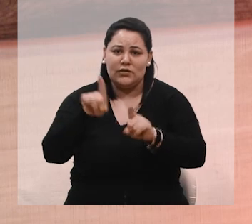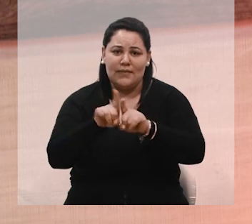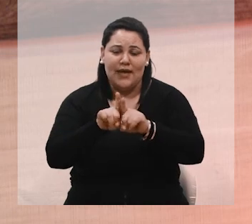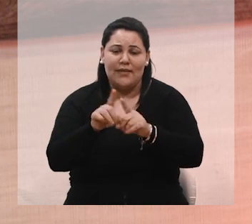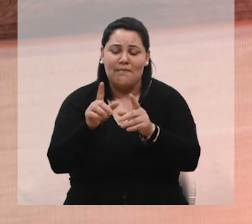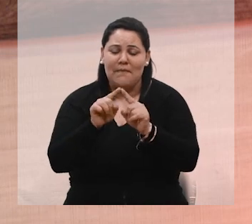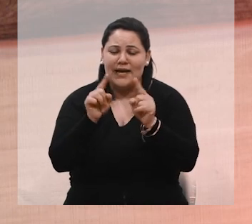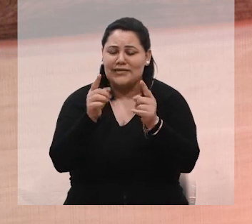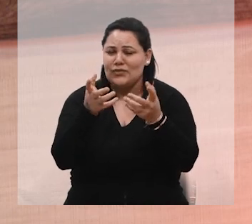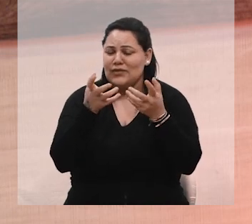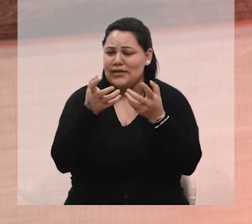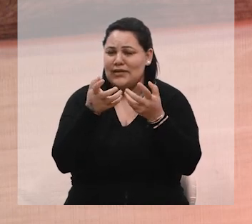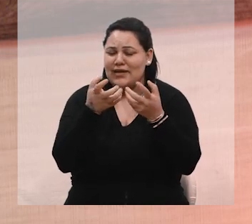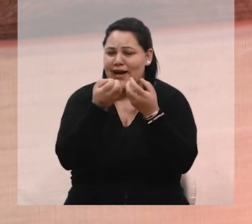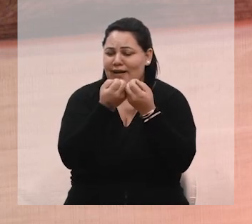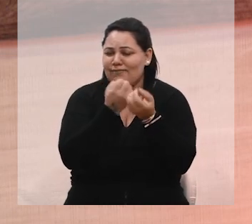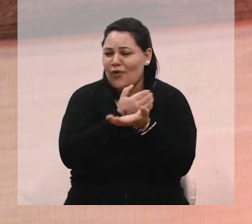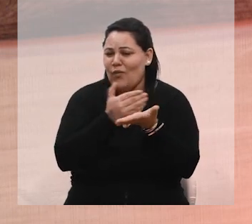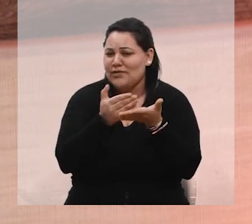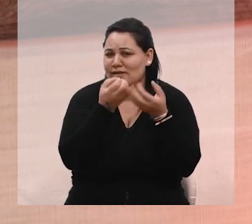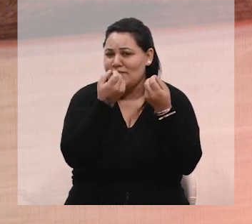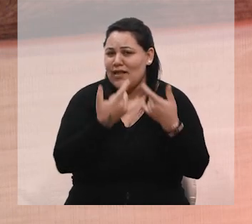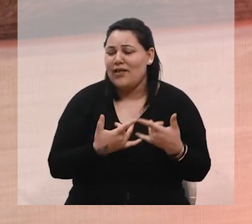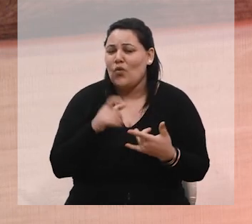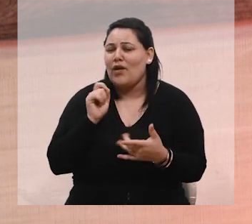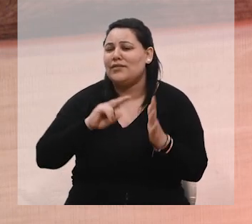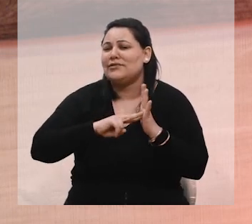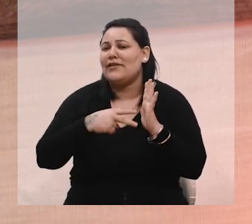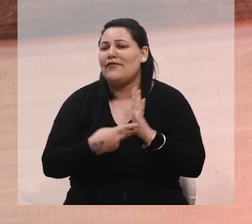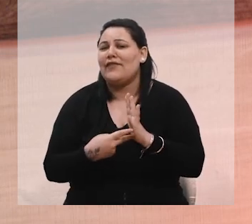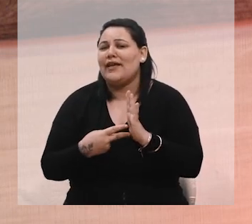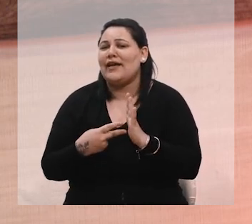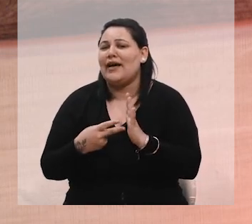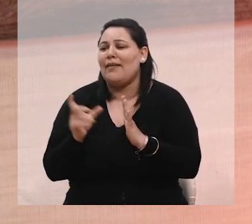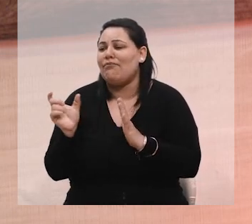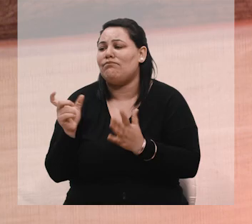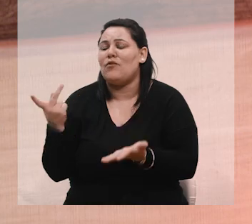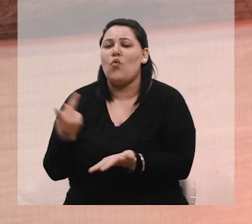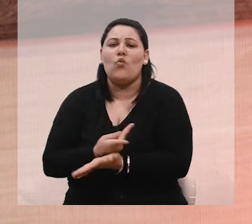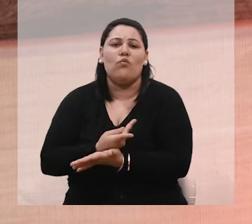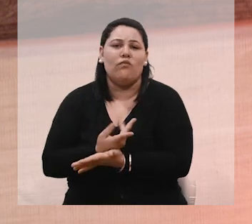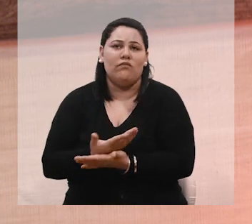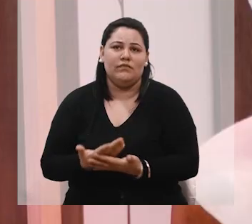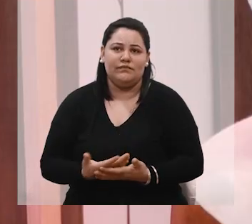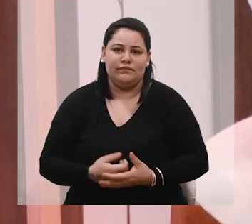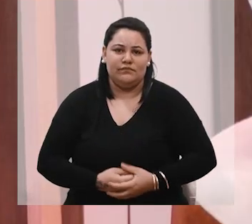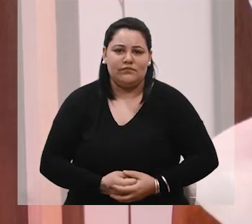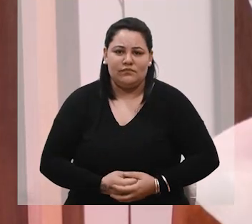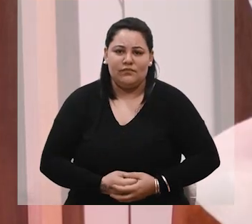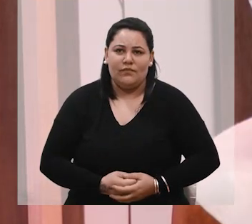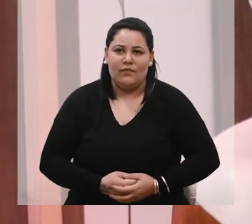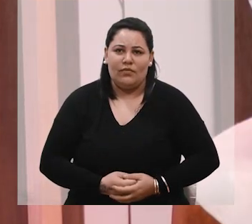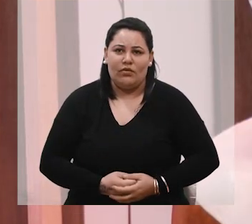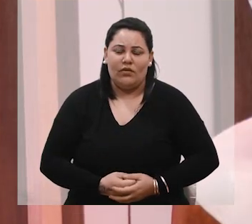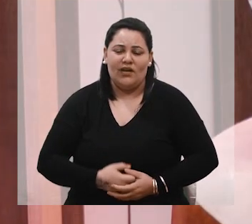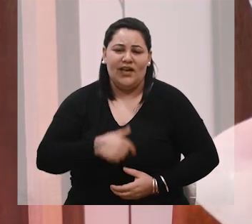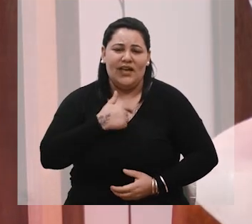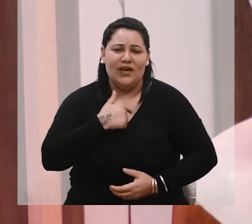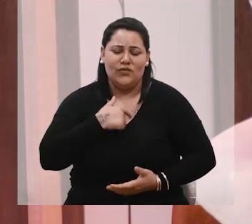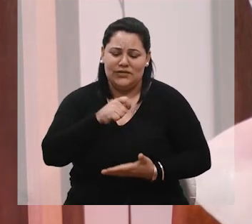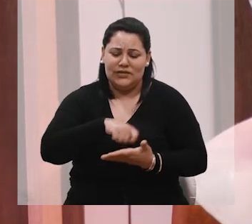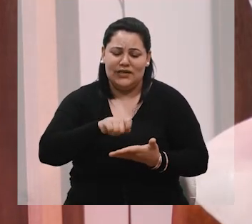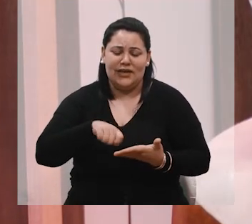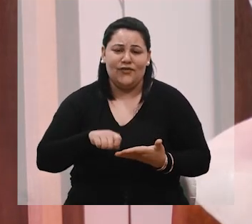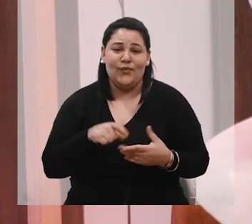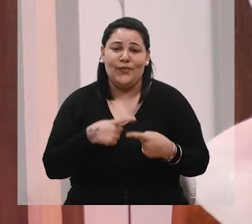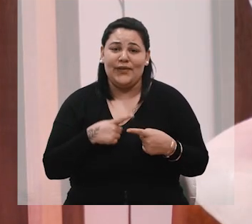por esse lado da falha. O que seria realmente a falha? Cara, eu escrevo por uma inquietação,